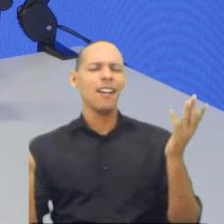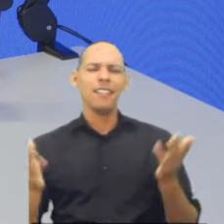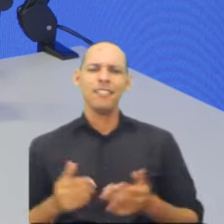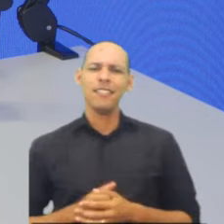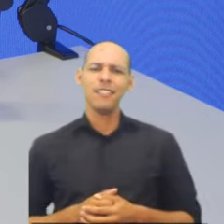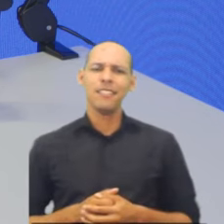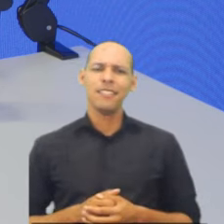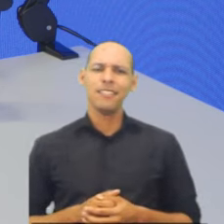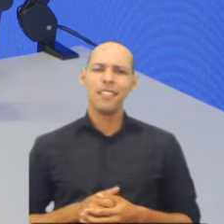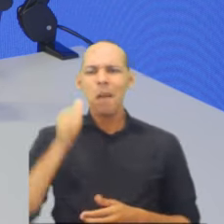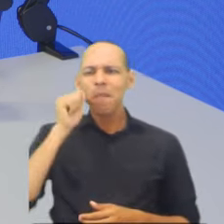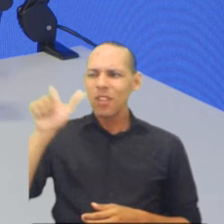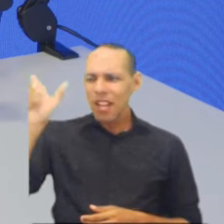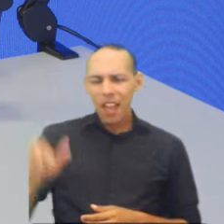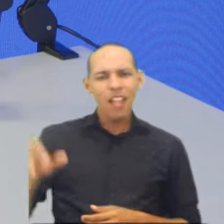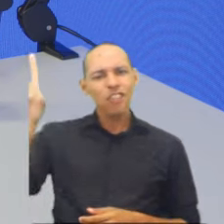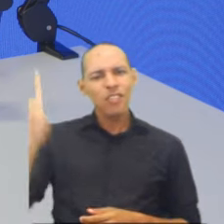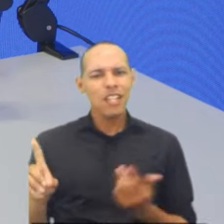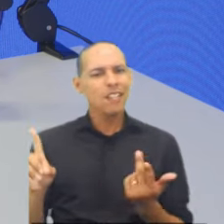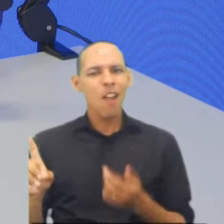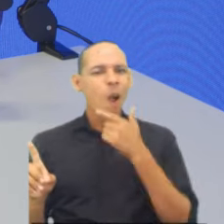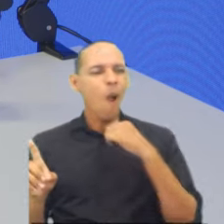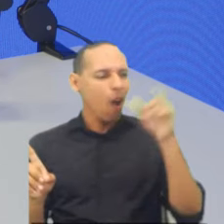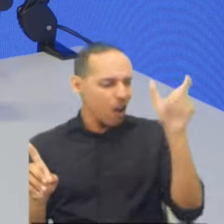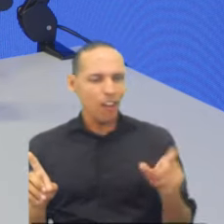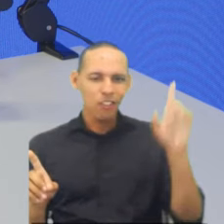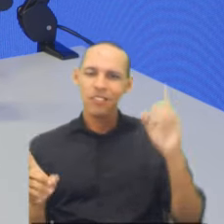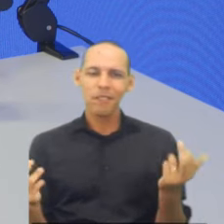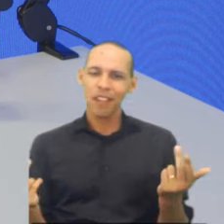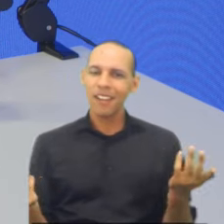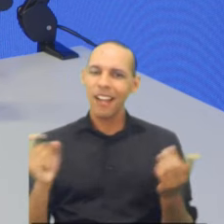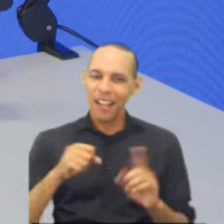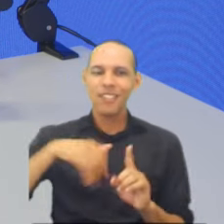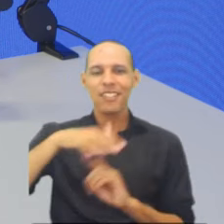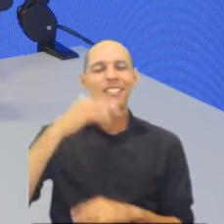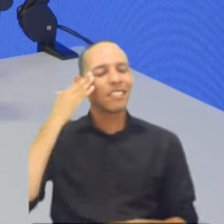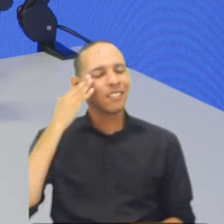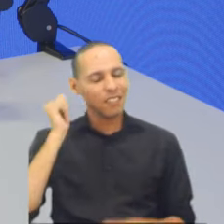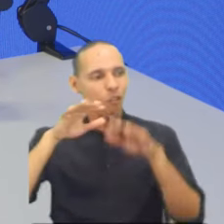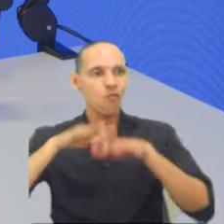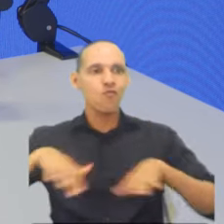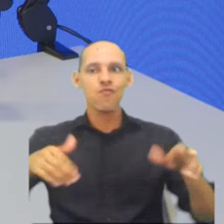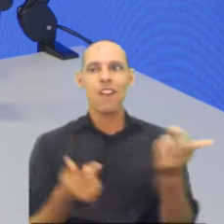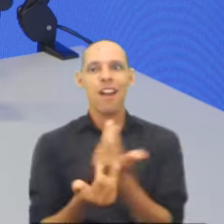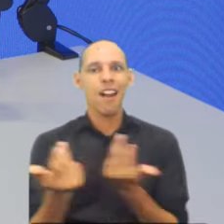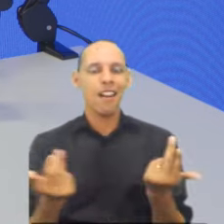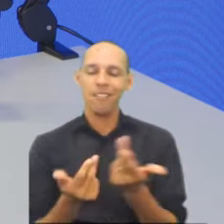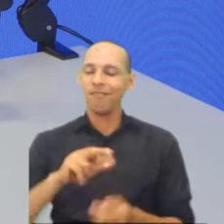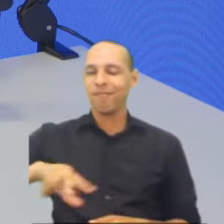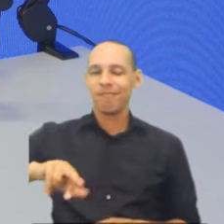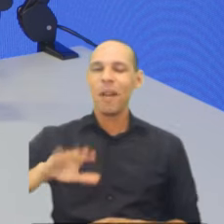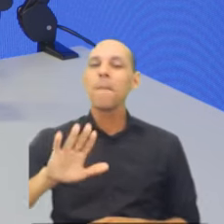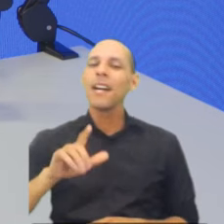abertos mais eh a mulher tem os mesmos direitos do homem eh é uma sociedade Claro que eu sei que não é a sociedade inteira que